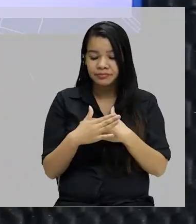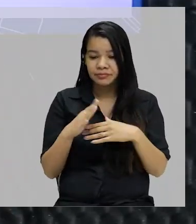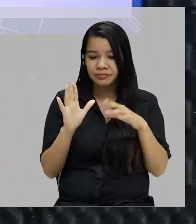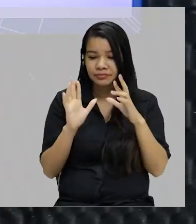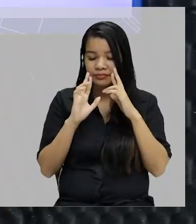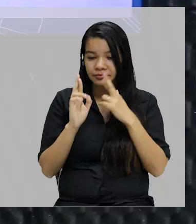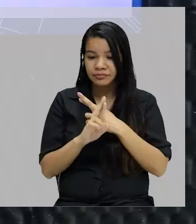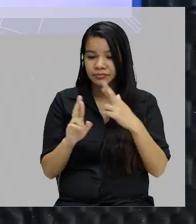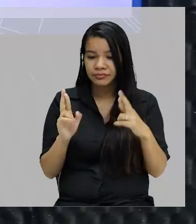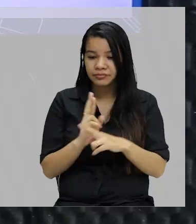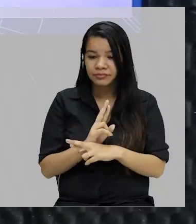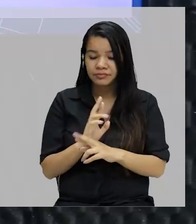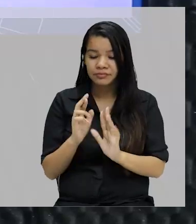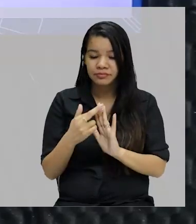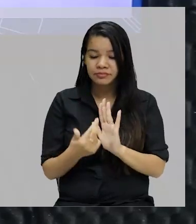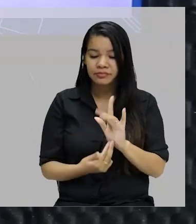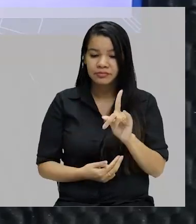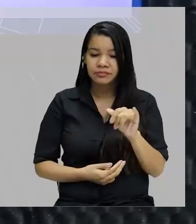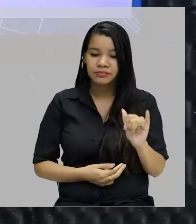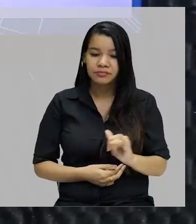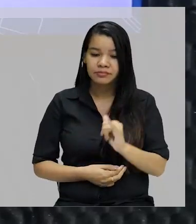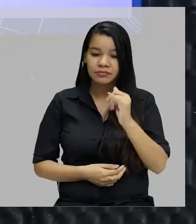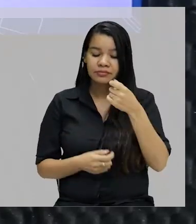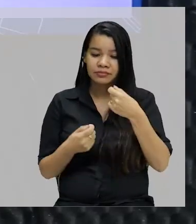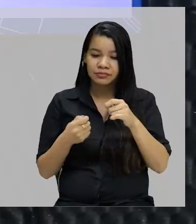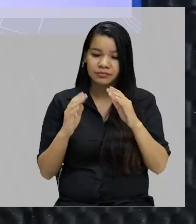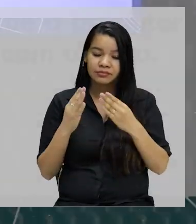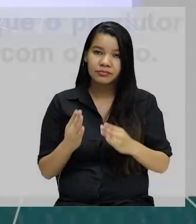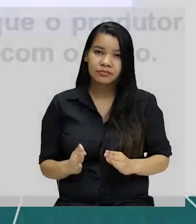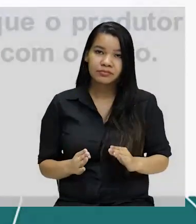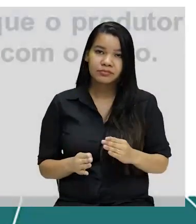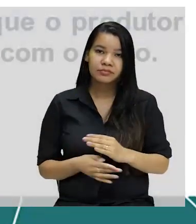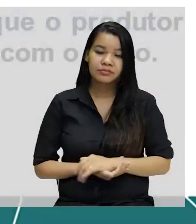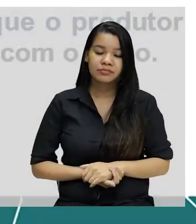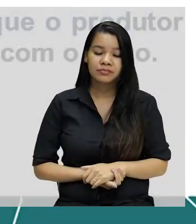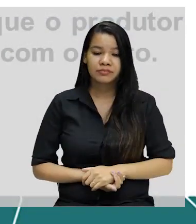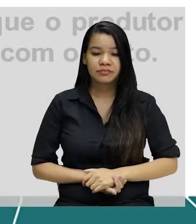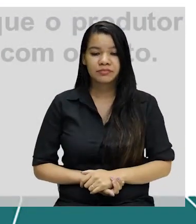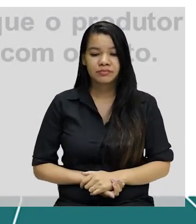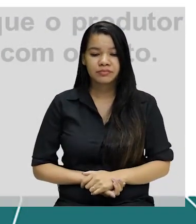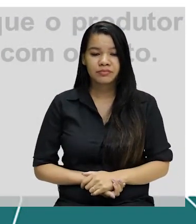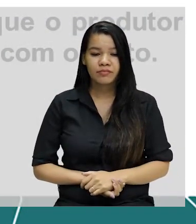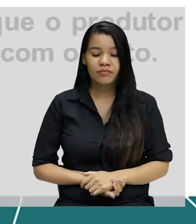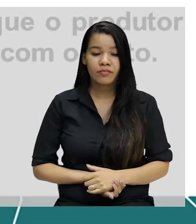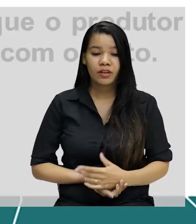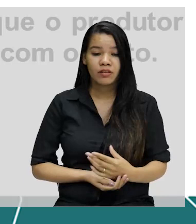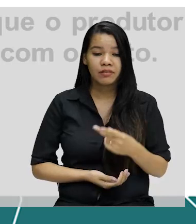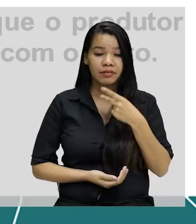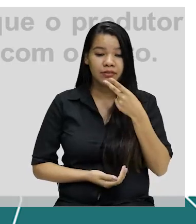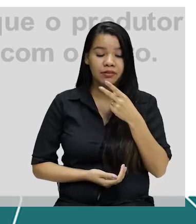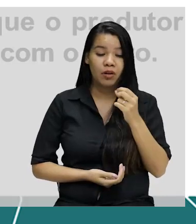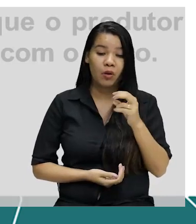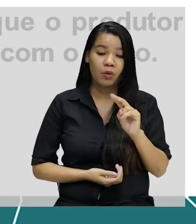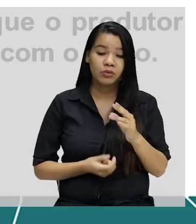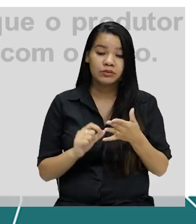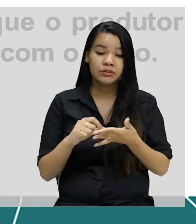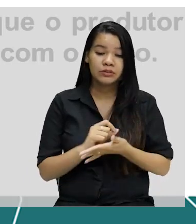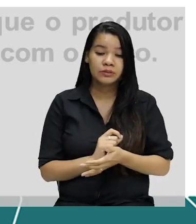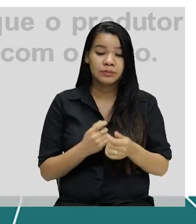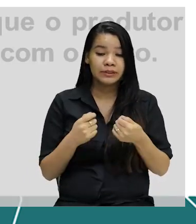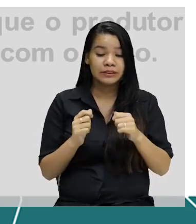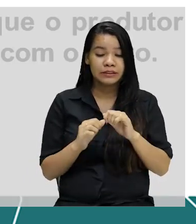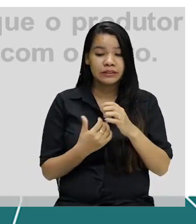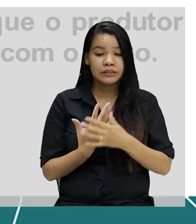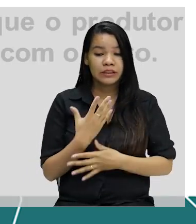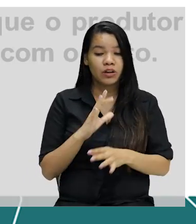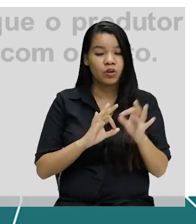às regras são importantes e devem ser considerados na hora da fala. Então, olha só. Ao se falar ou escrever, deve-se